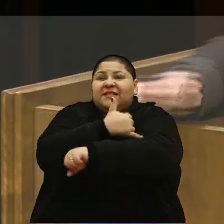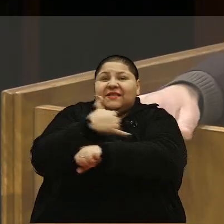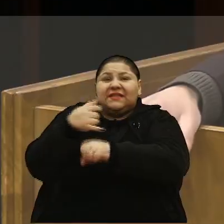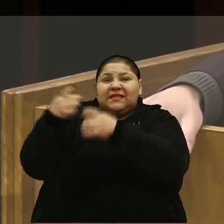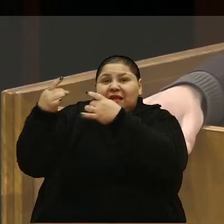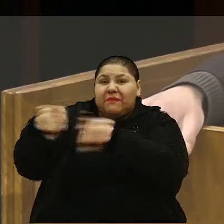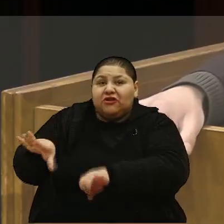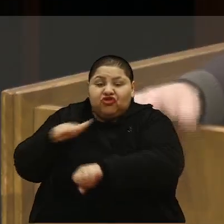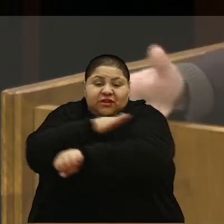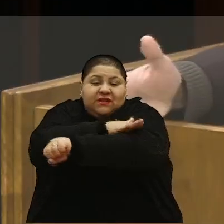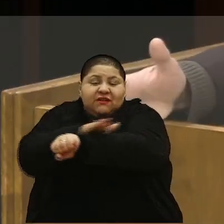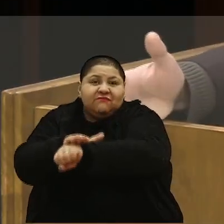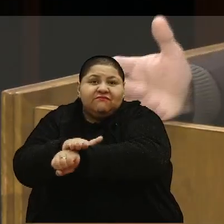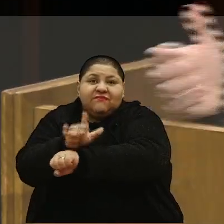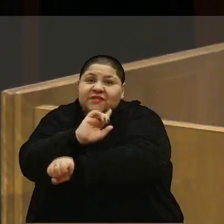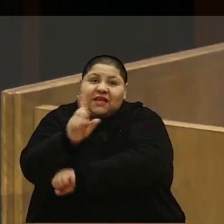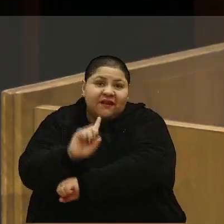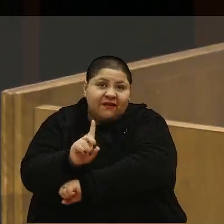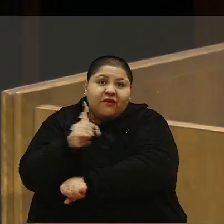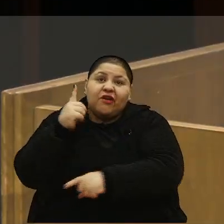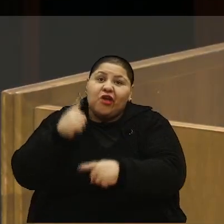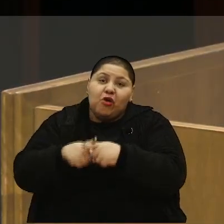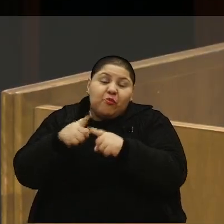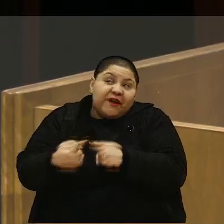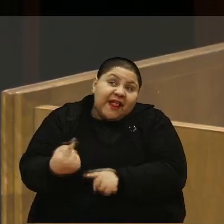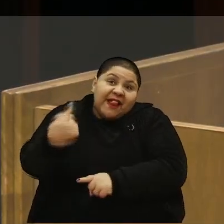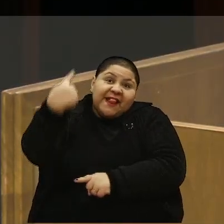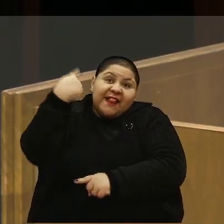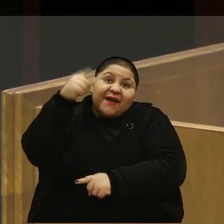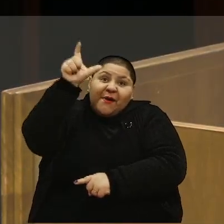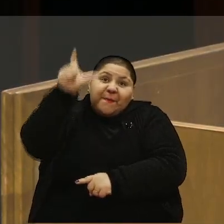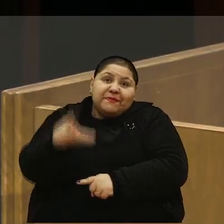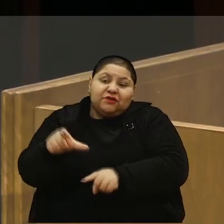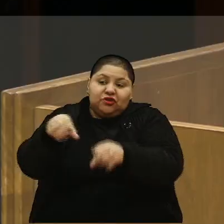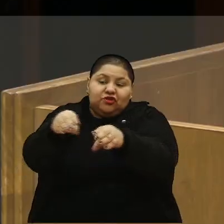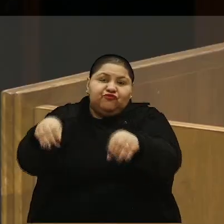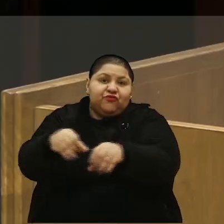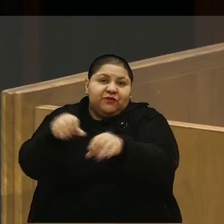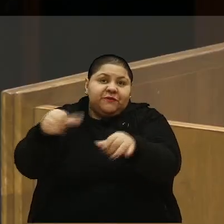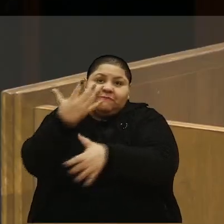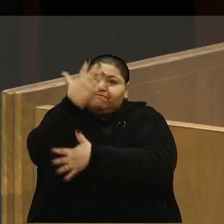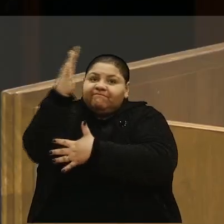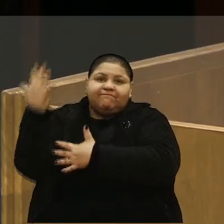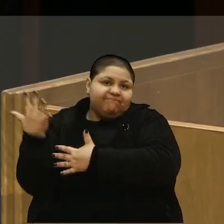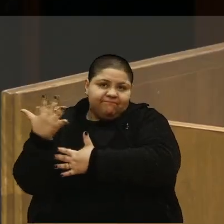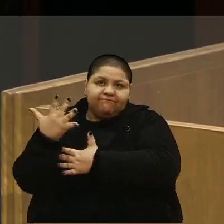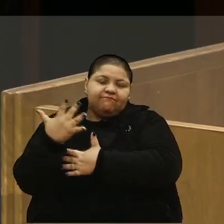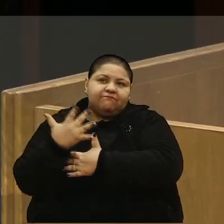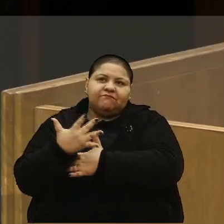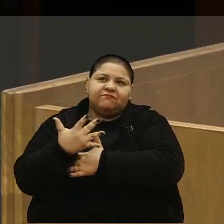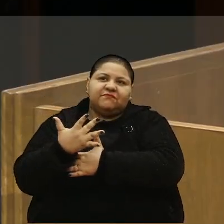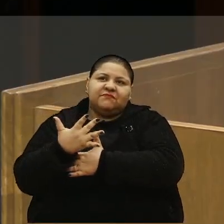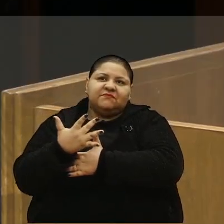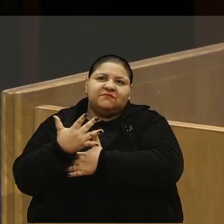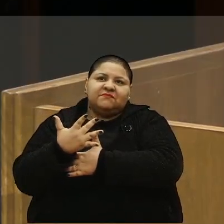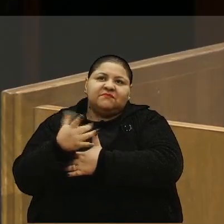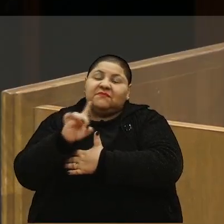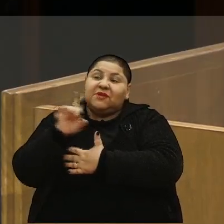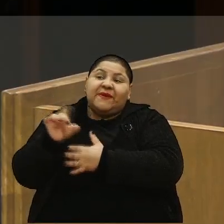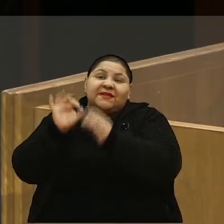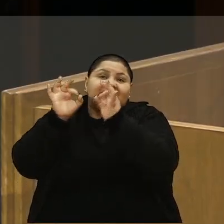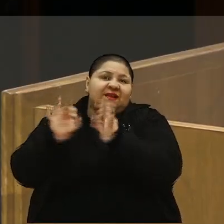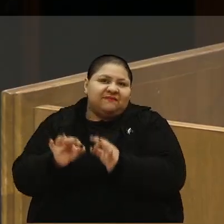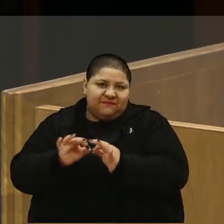danificando a calçada". Não, é porque no passado a pessoa plantou uma árvore que de fato não seria